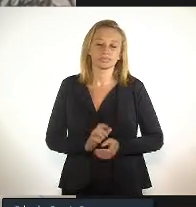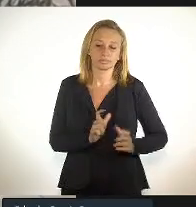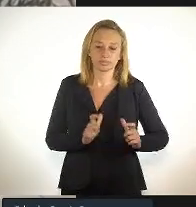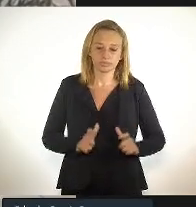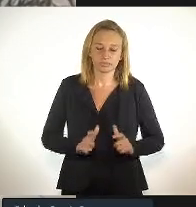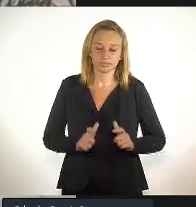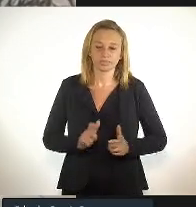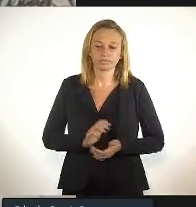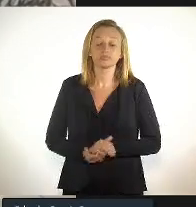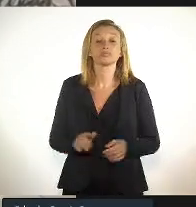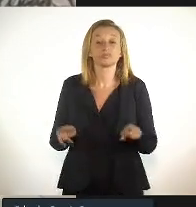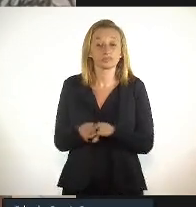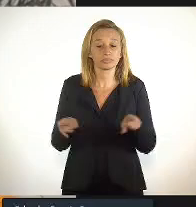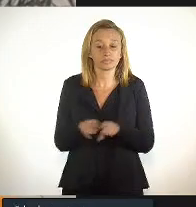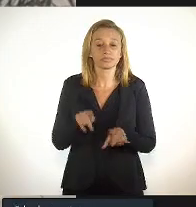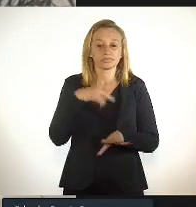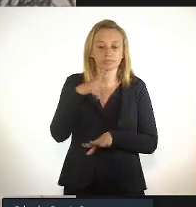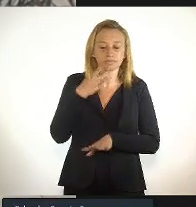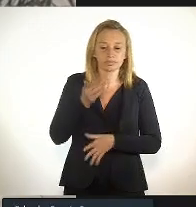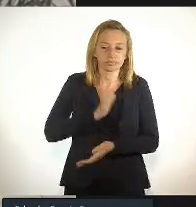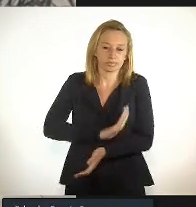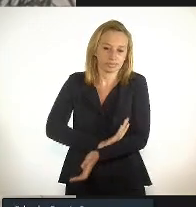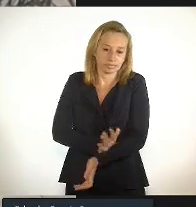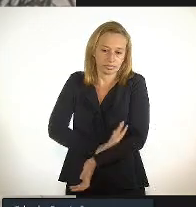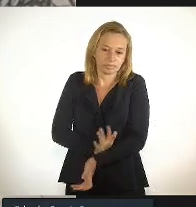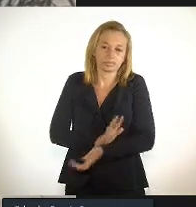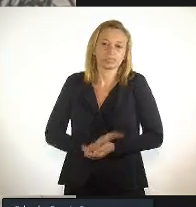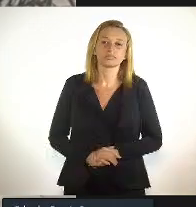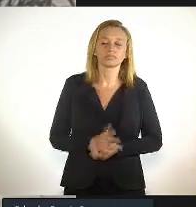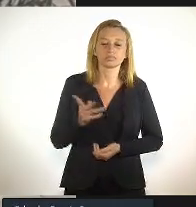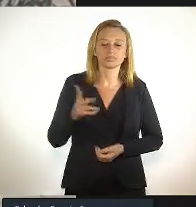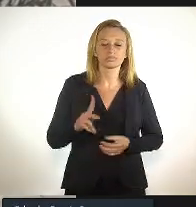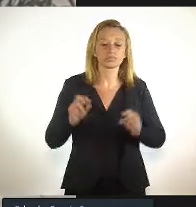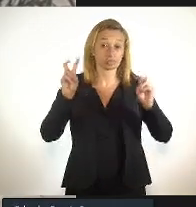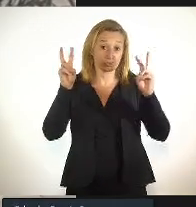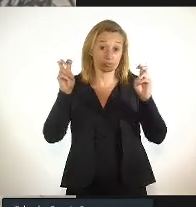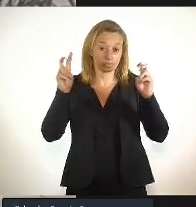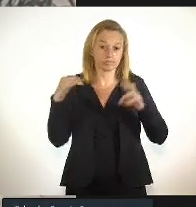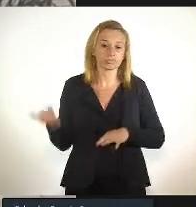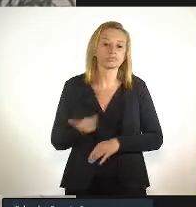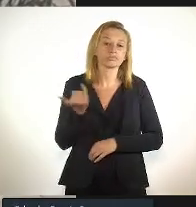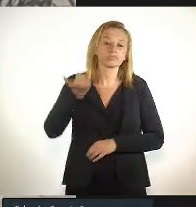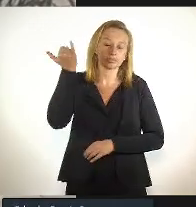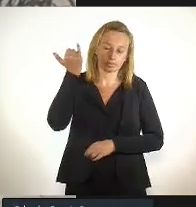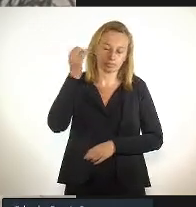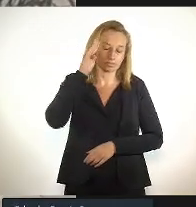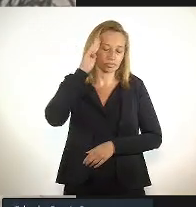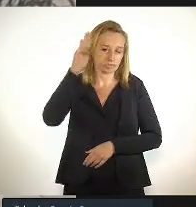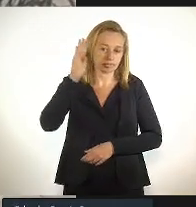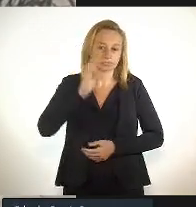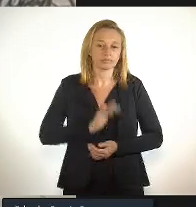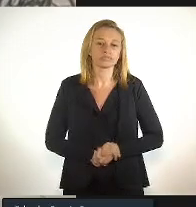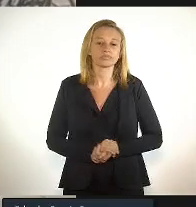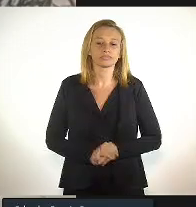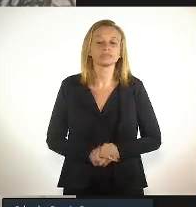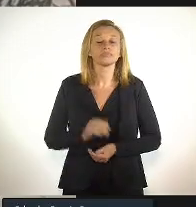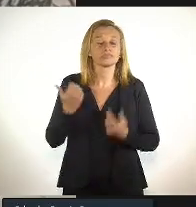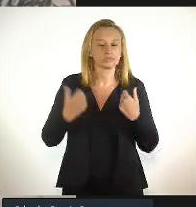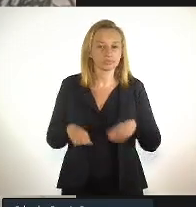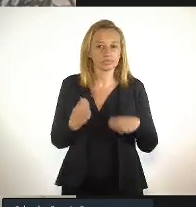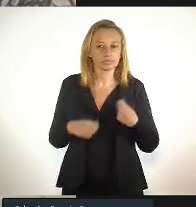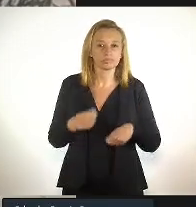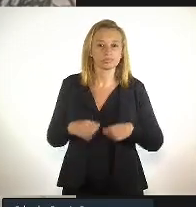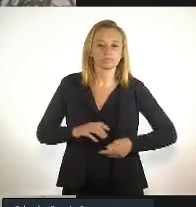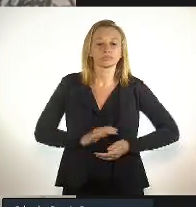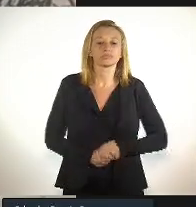ainda assim, falando de racismo e tratando do quanto que esse tema é importante e fundamental,